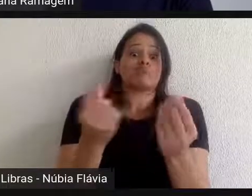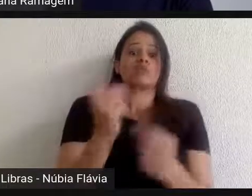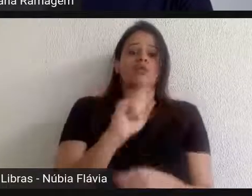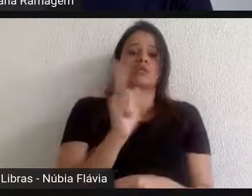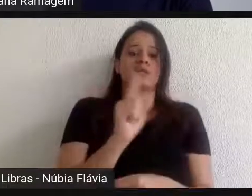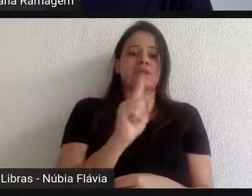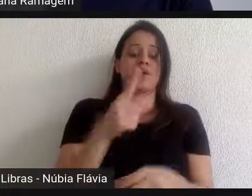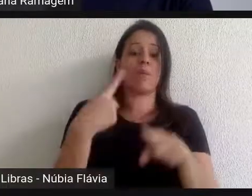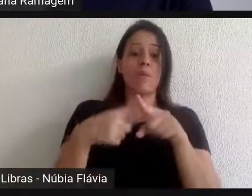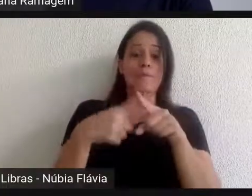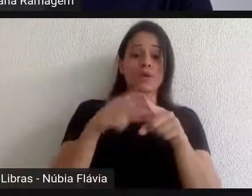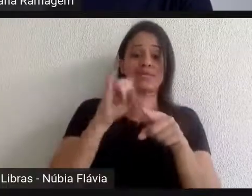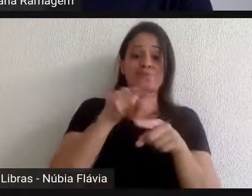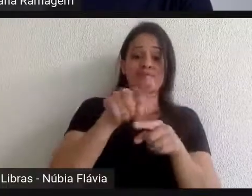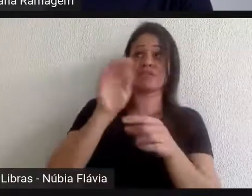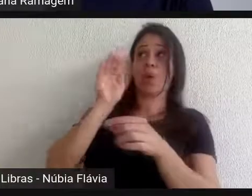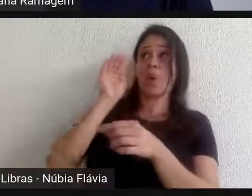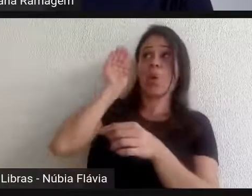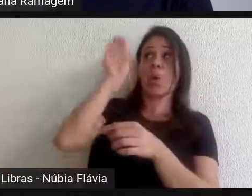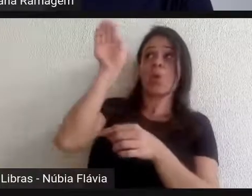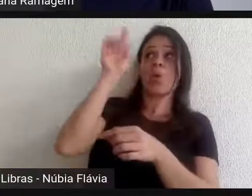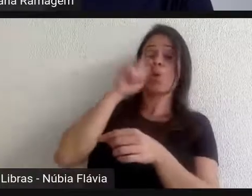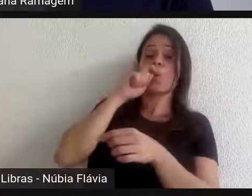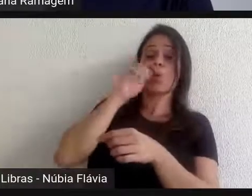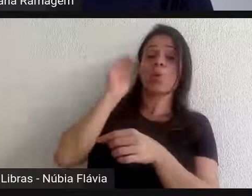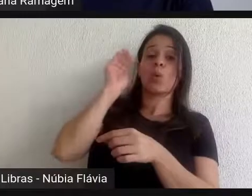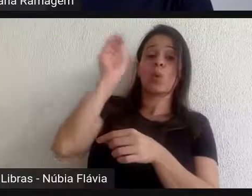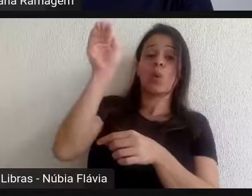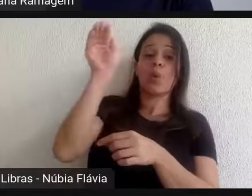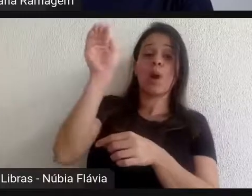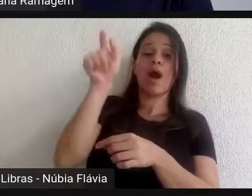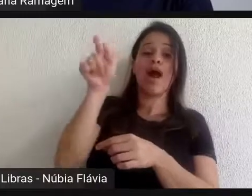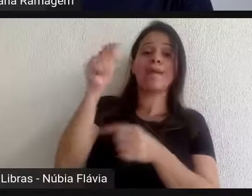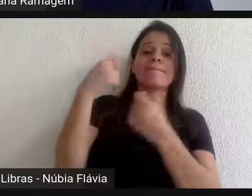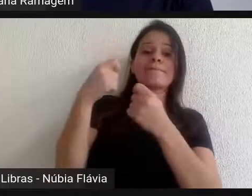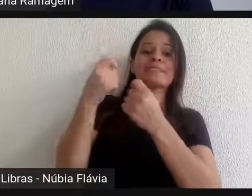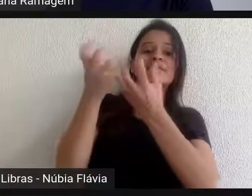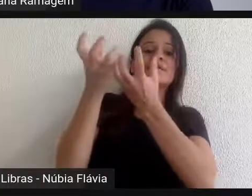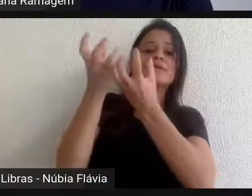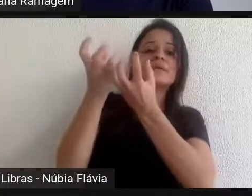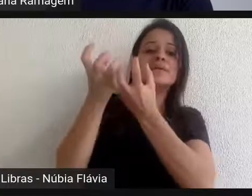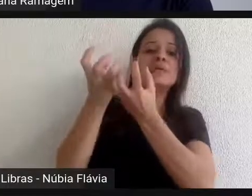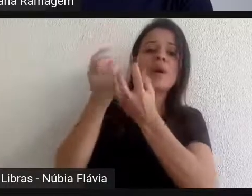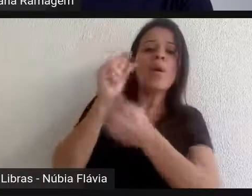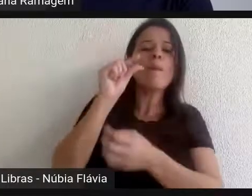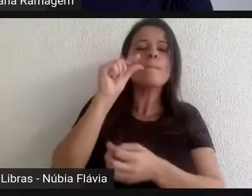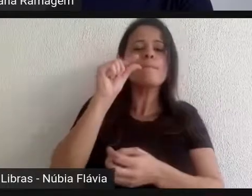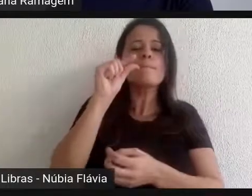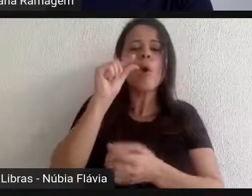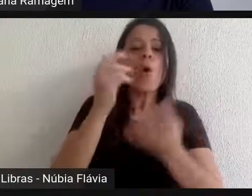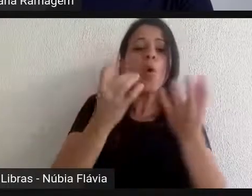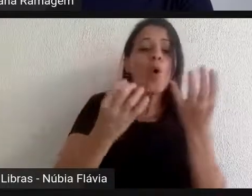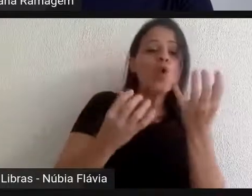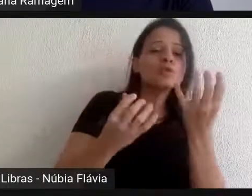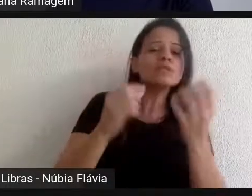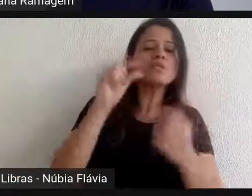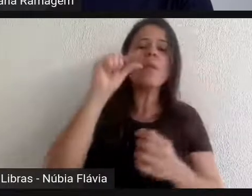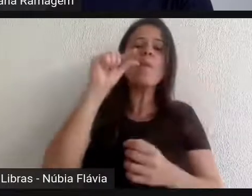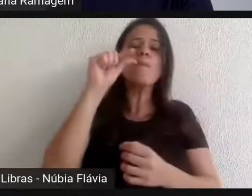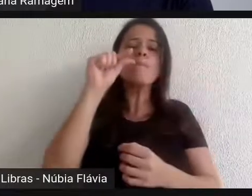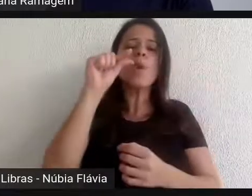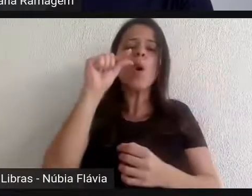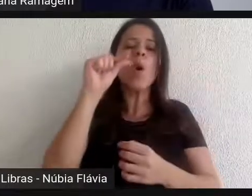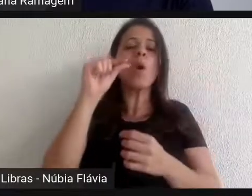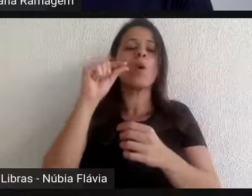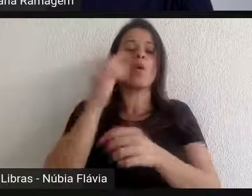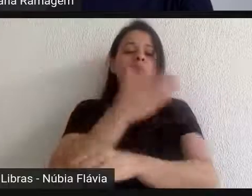congelar e na hora que você descongelar, se ele estiver muito cozido, ele vai ficar com aquela consistência borrachuda, tá?